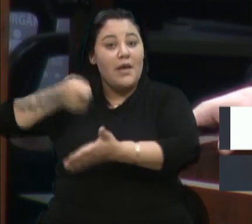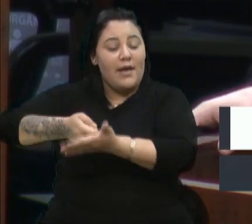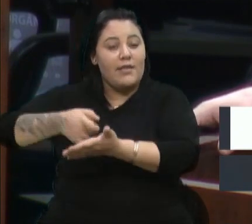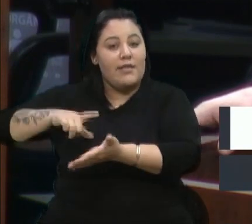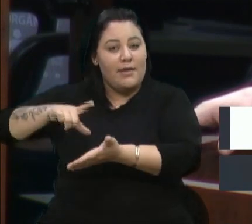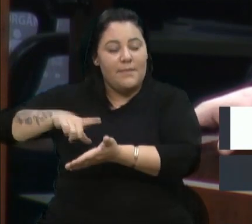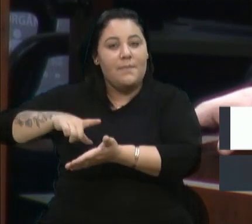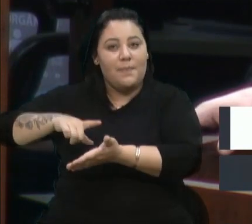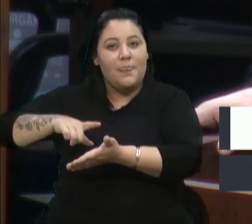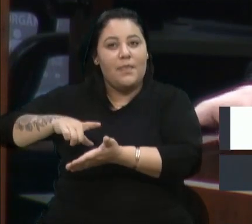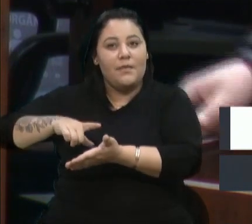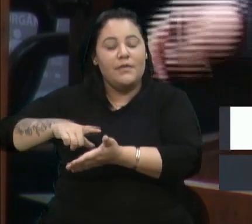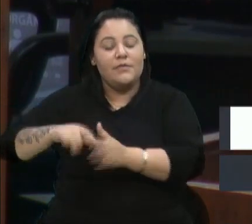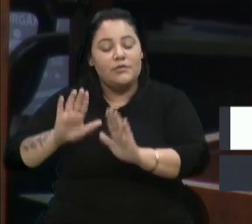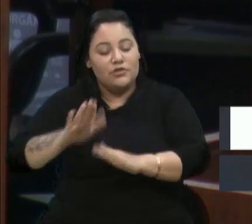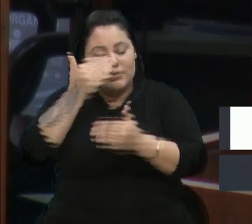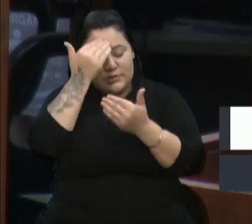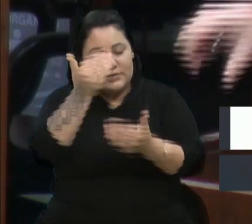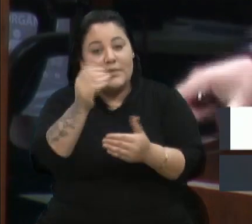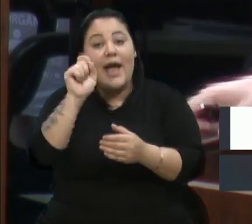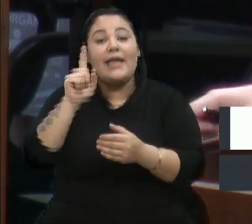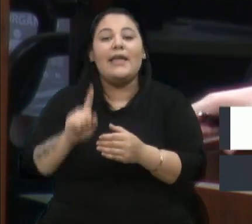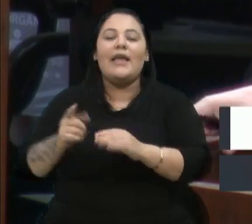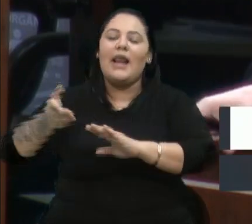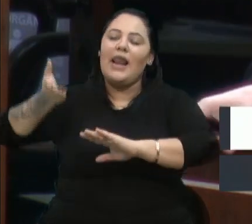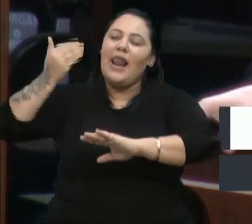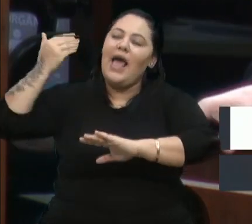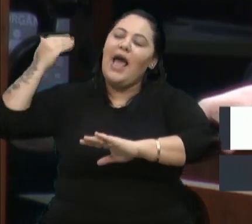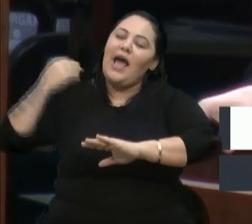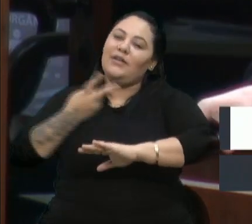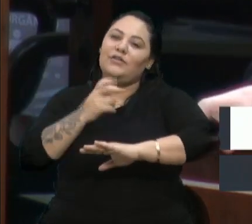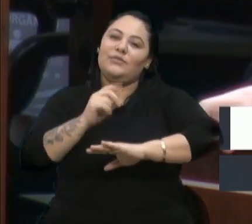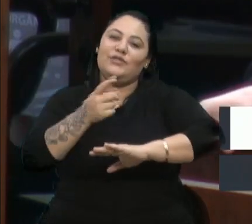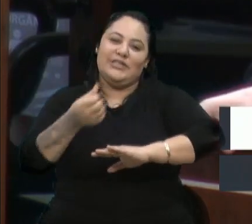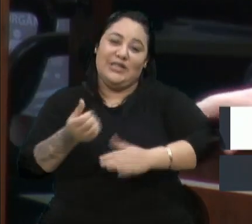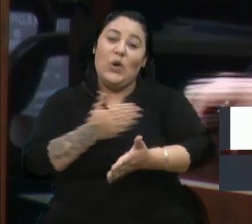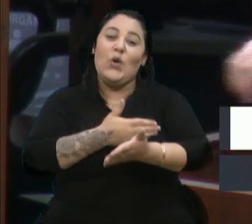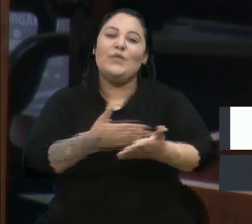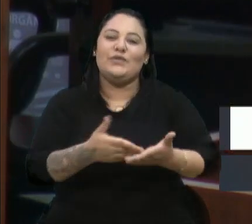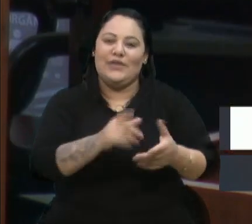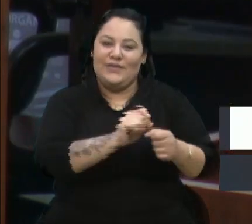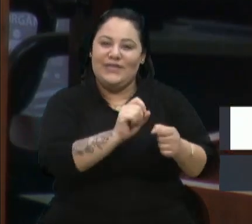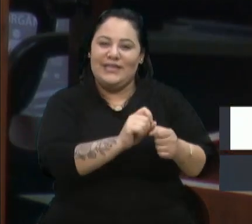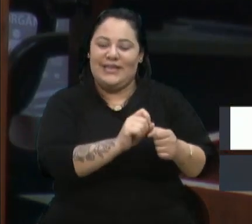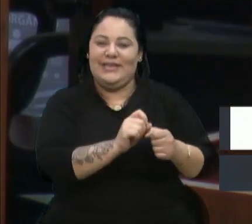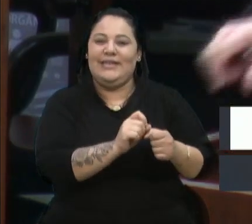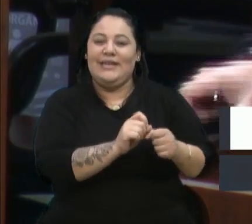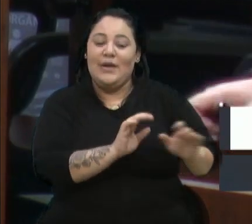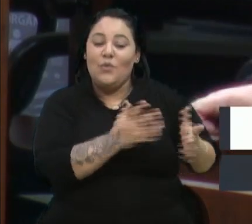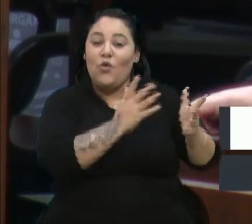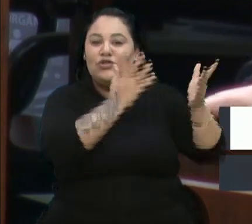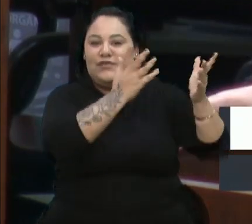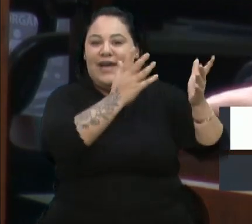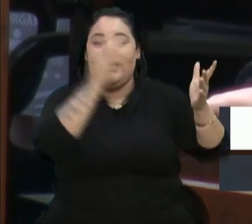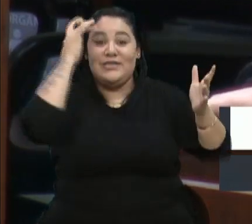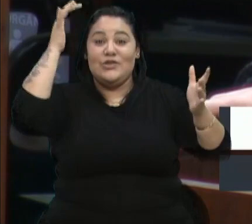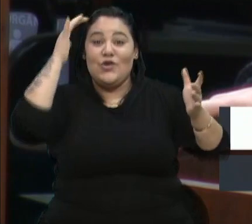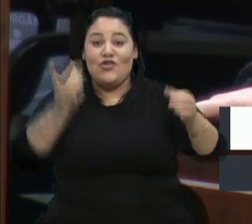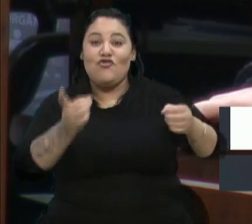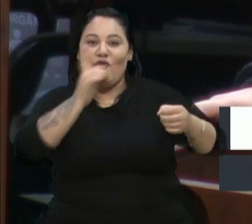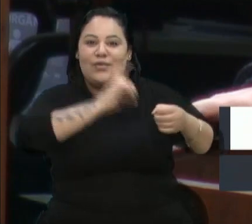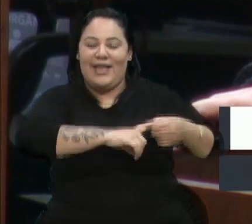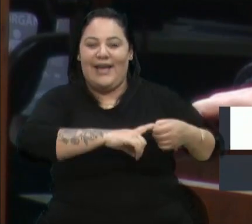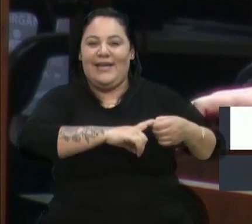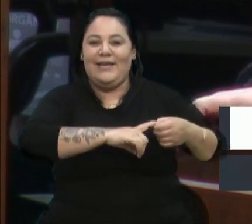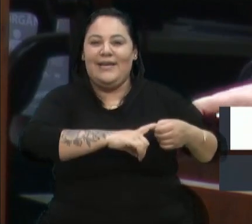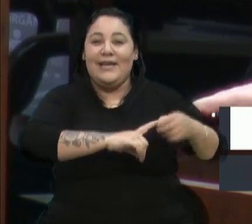né, um agradecimento a quem lá atrás começou esse movimento, com esse sonho de retornar com que as provas